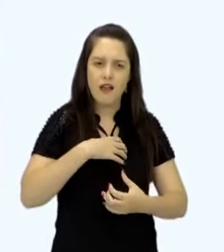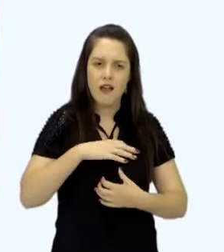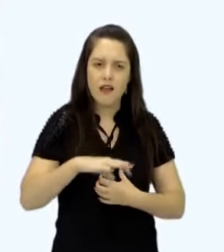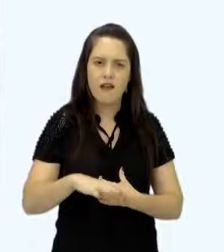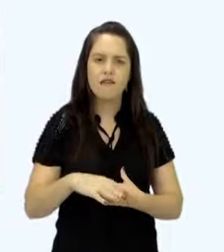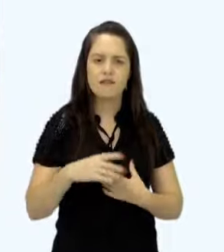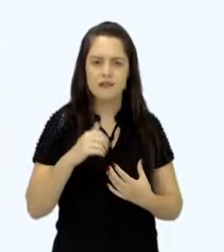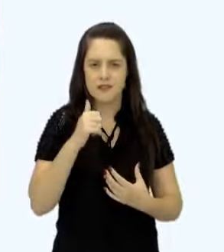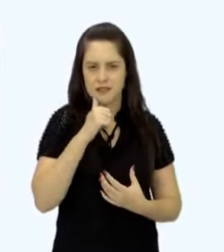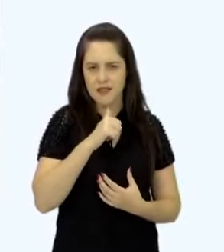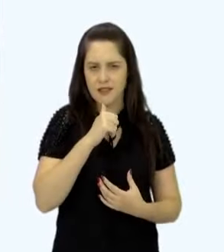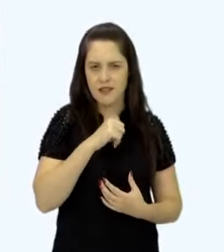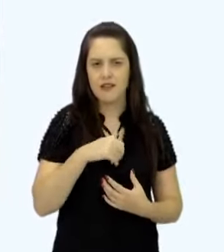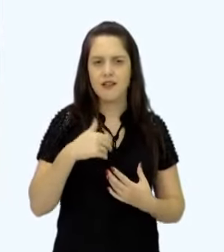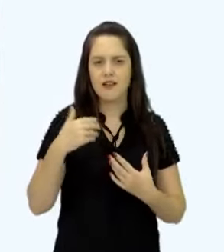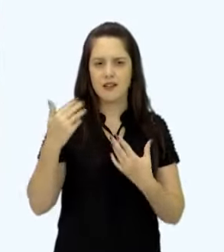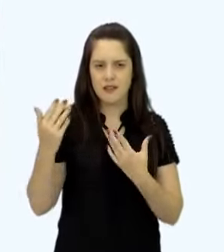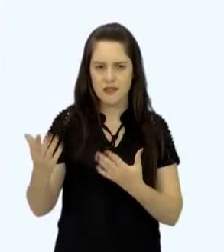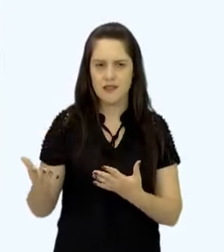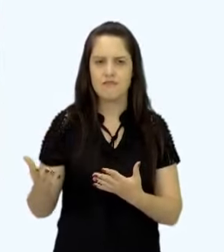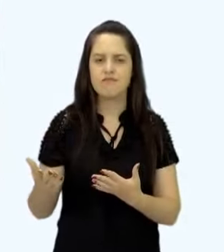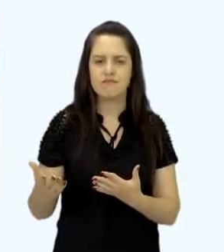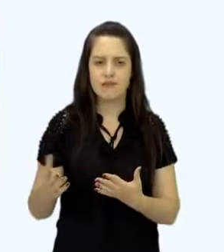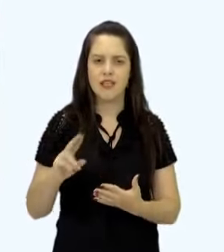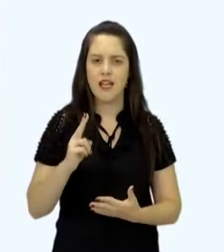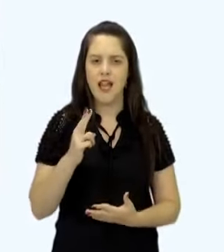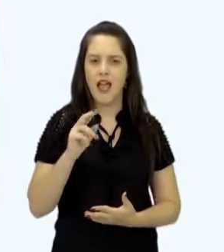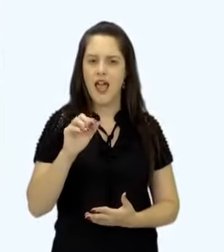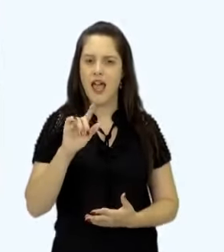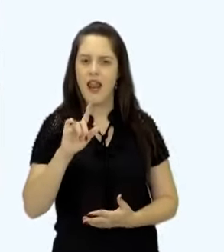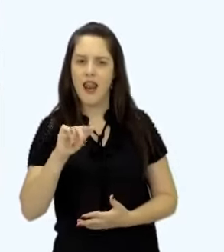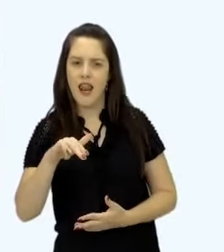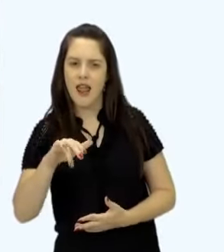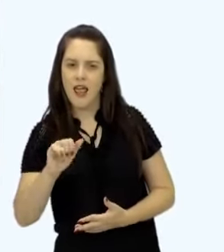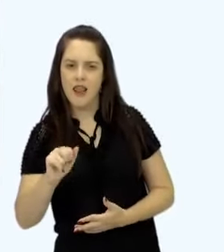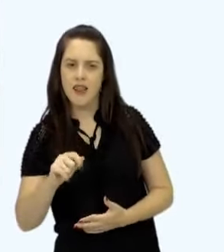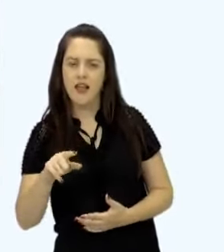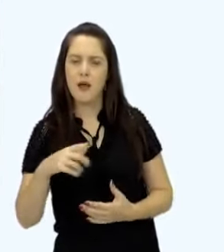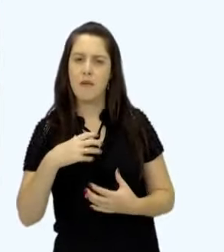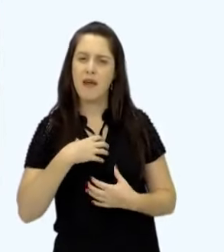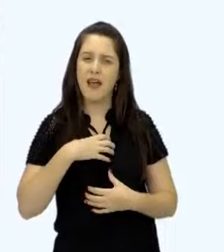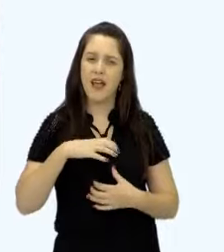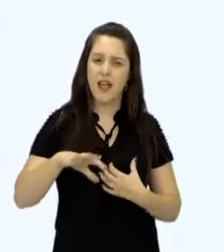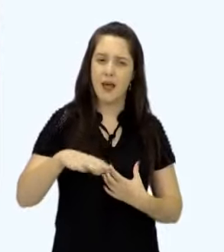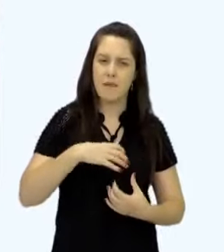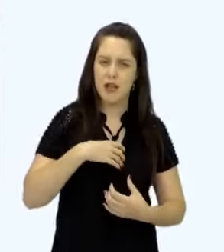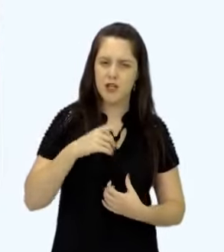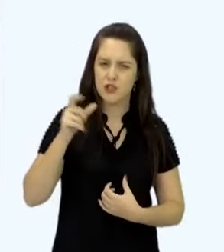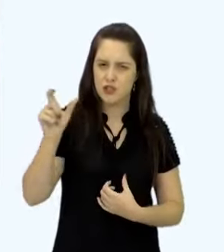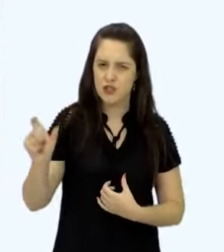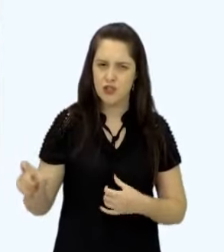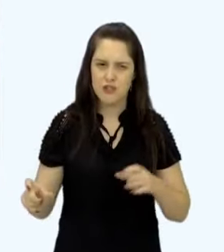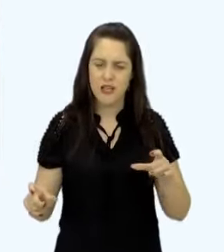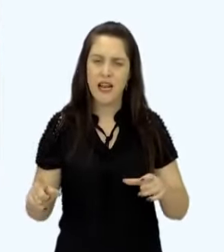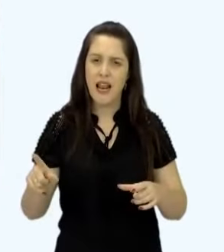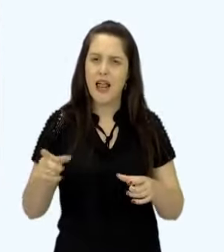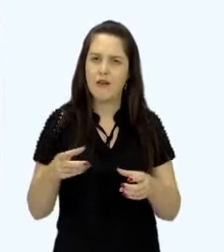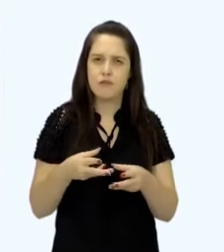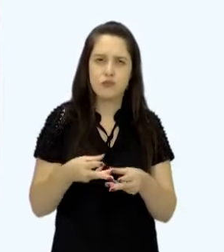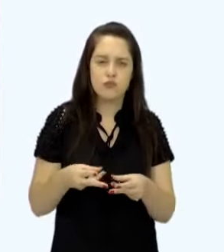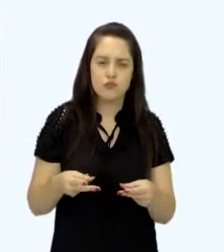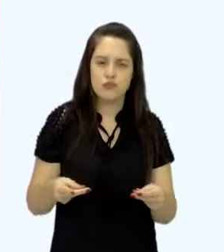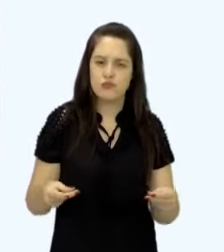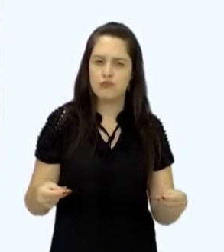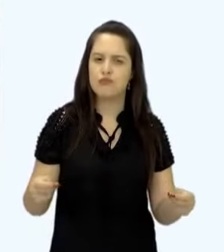menina Alice, que vira Helena mais tarde, né? Que vai tomando uma empatia por ela, uma certa cumplicidade, uma